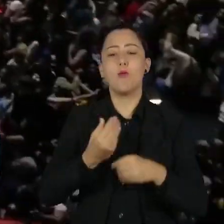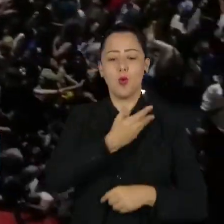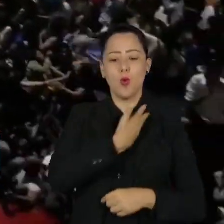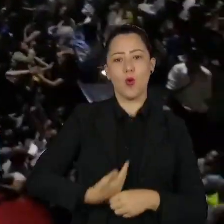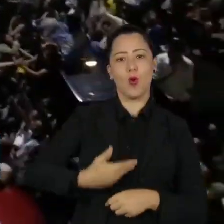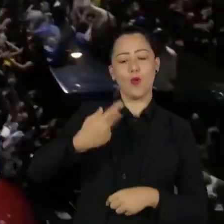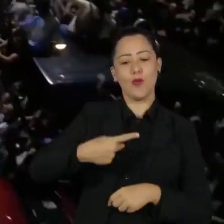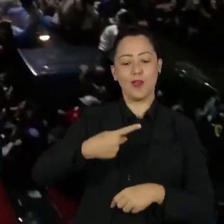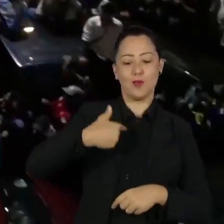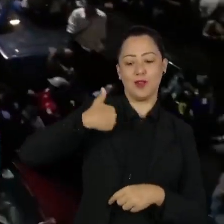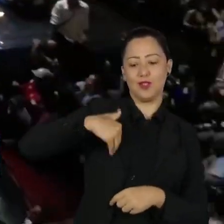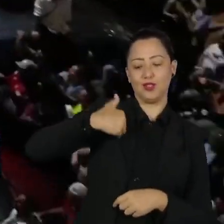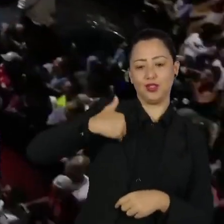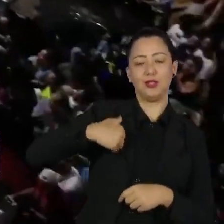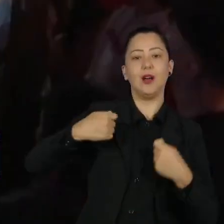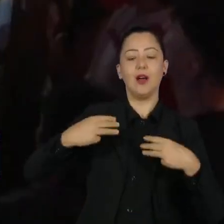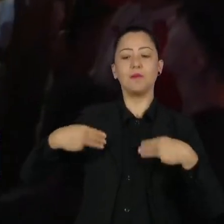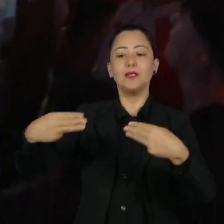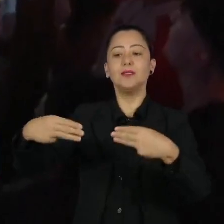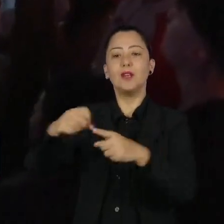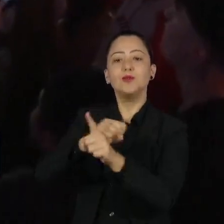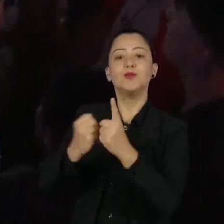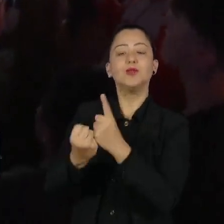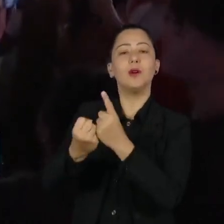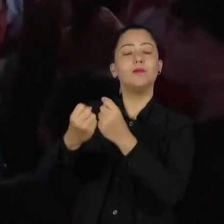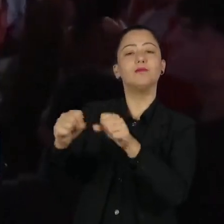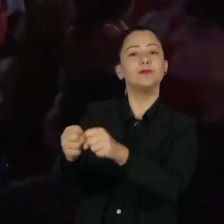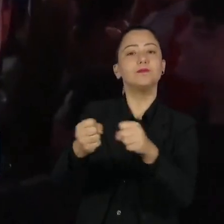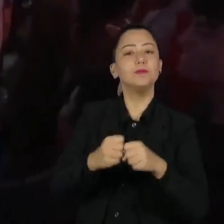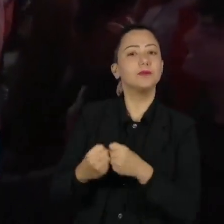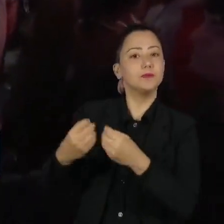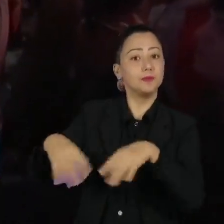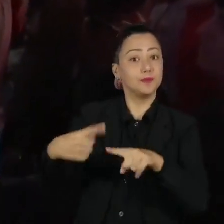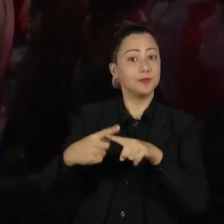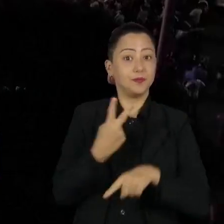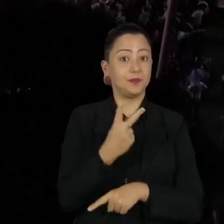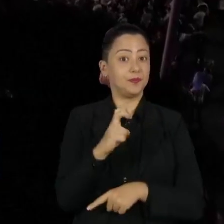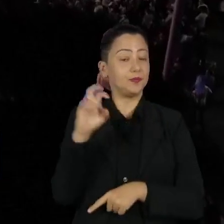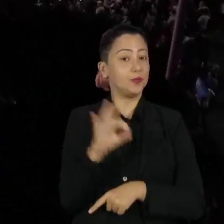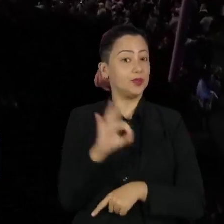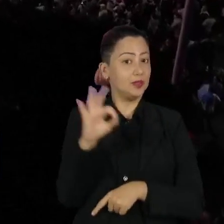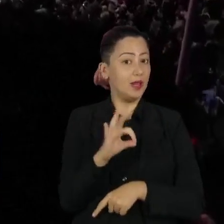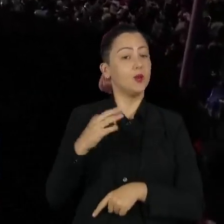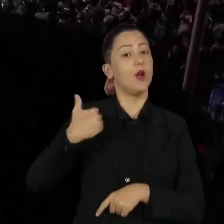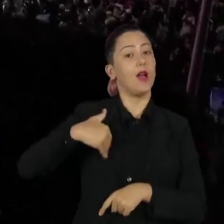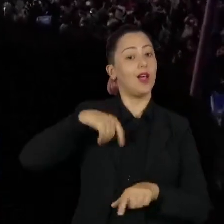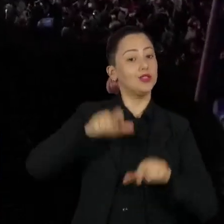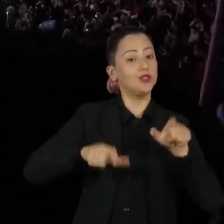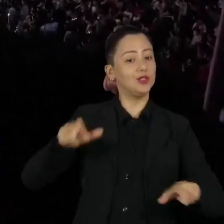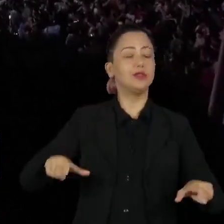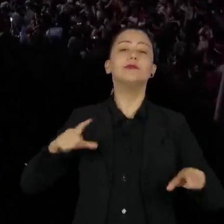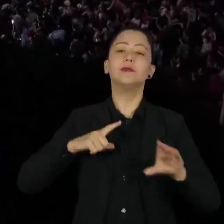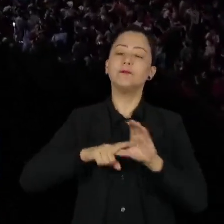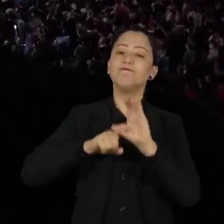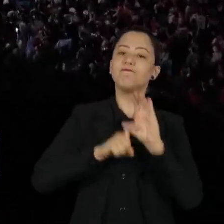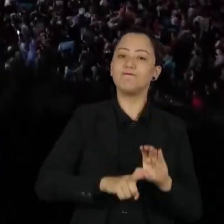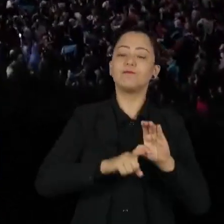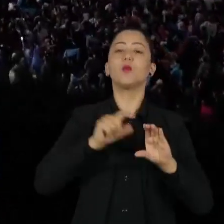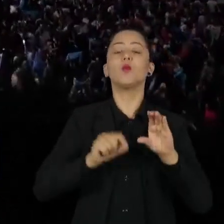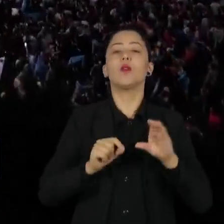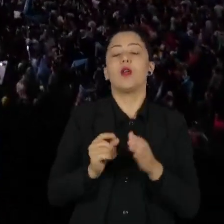acabar com os Ministérios sociais com 25% dos argentinos totalmente dependentes de auxílio